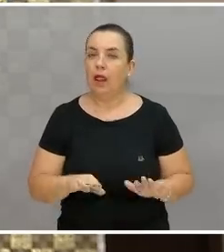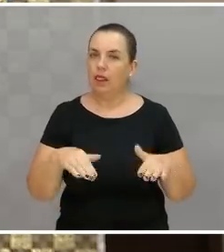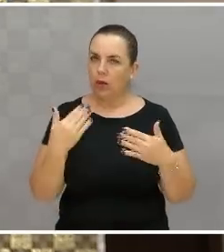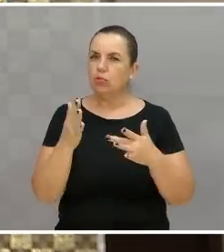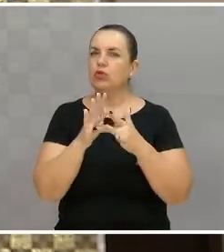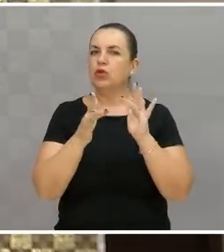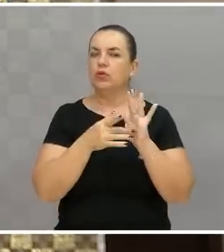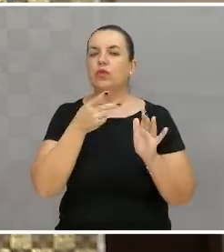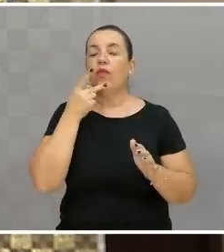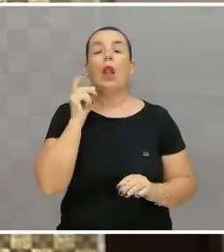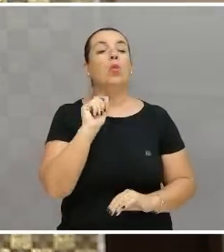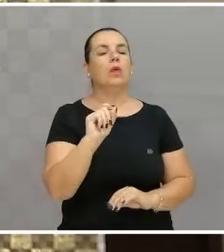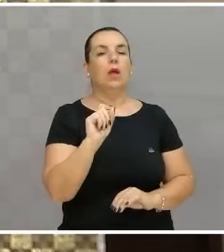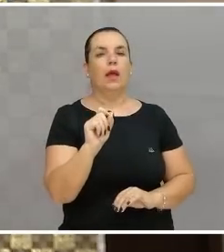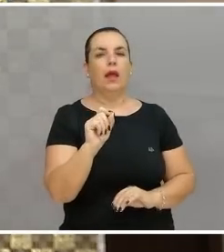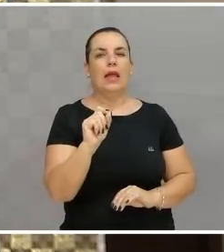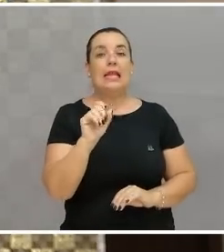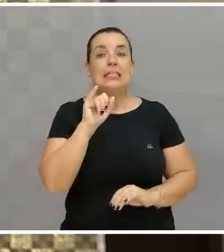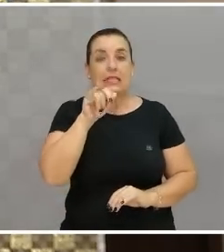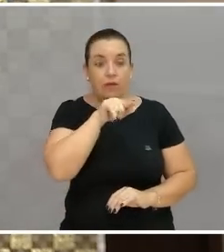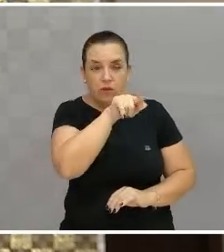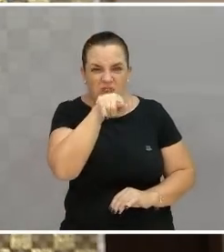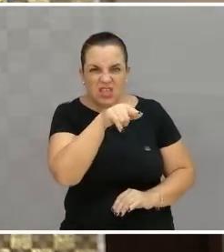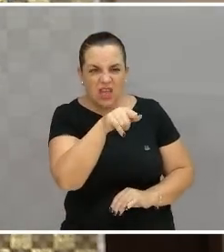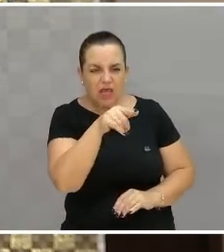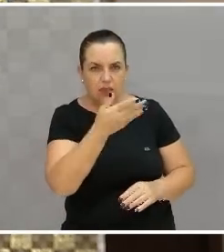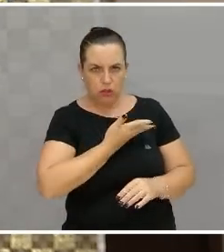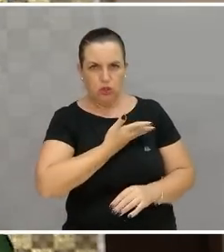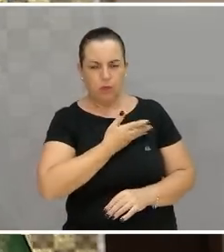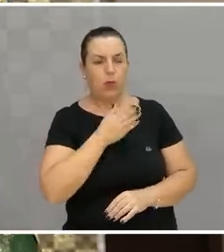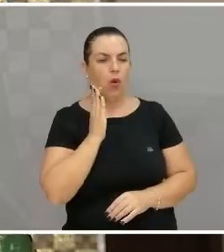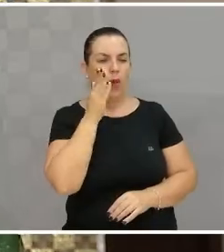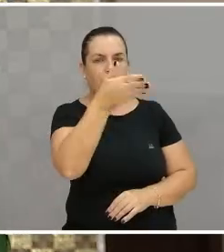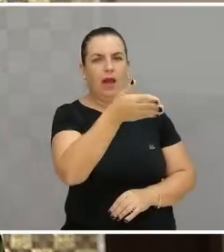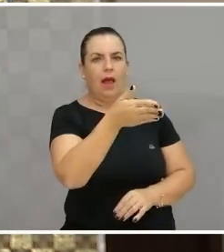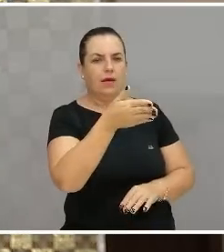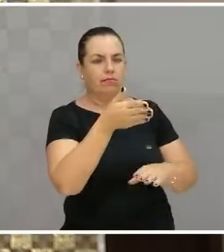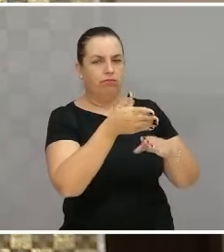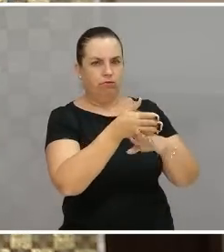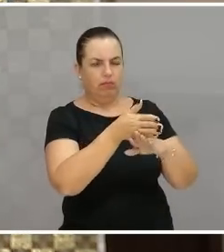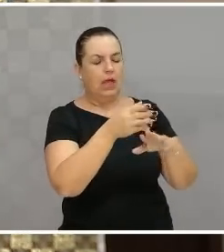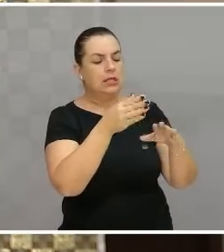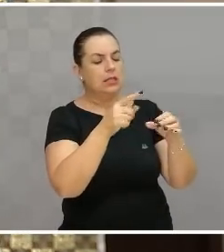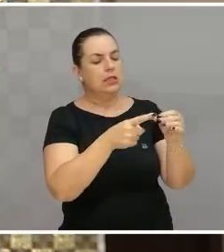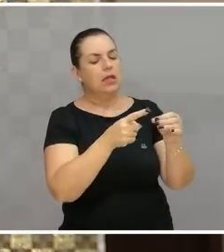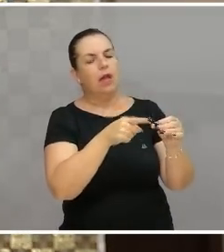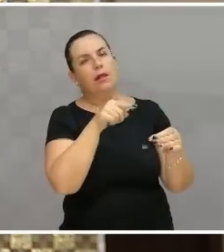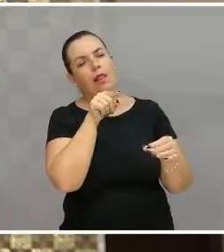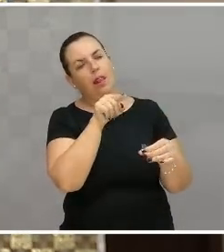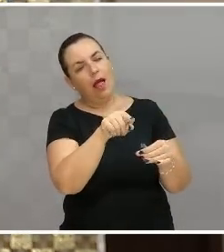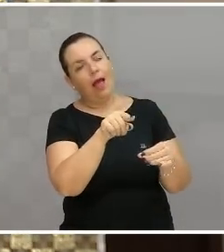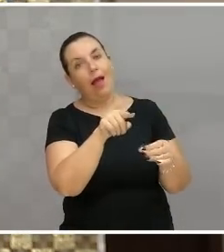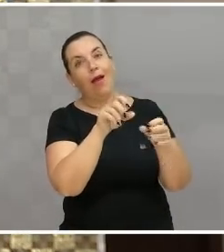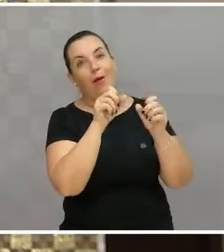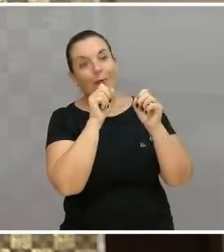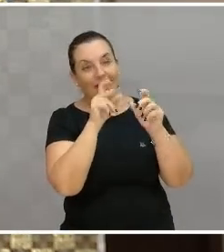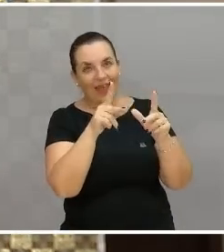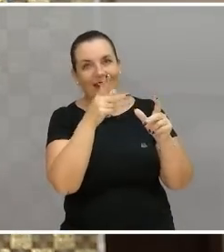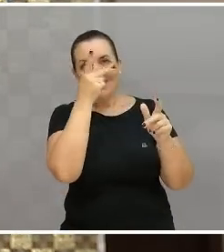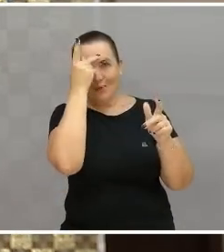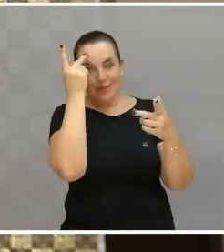recebido, se entrardes numa cidade e ouvirem o que vocês pregarem, a